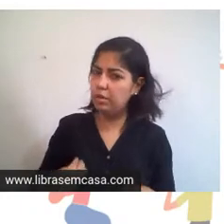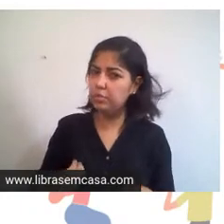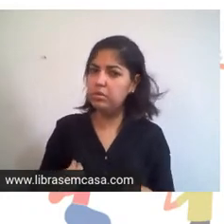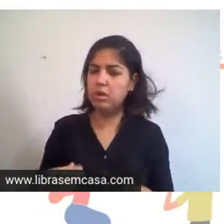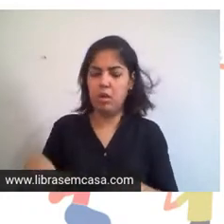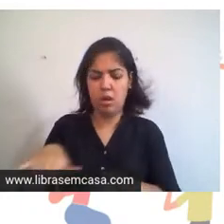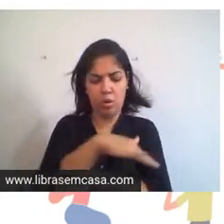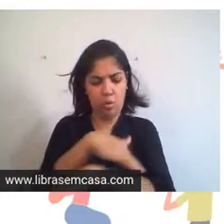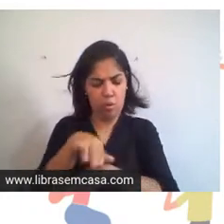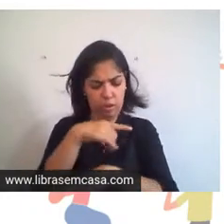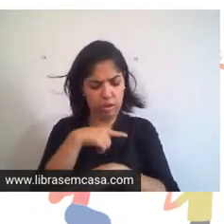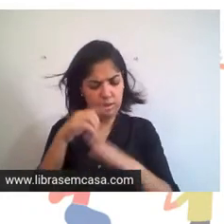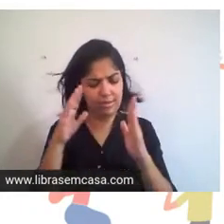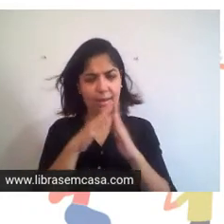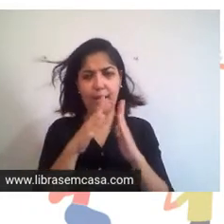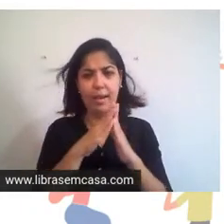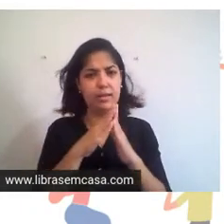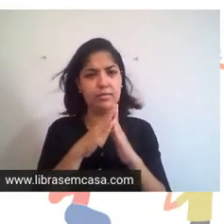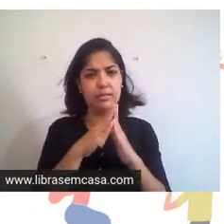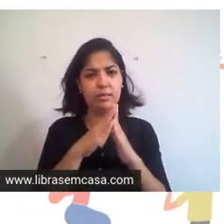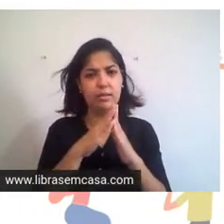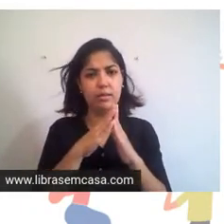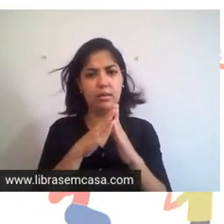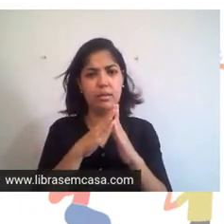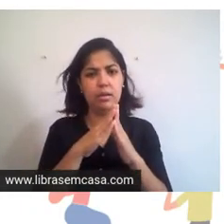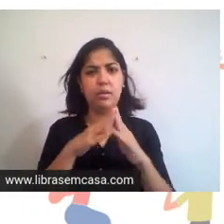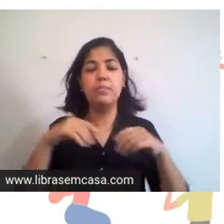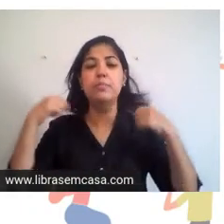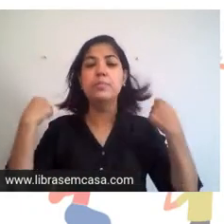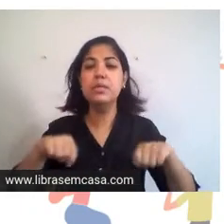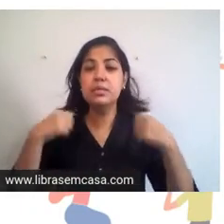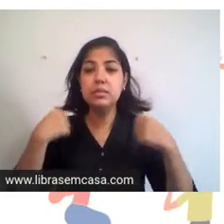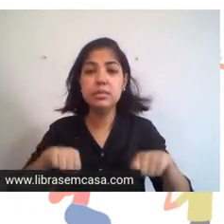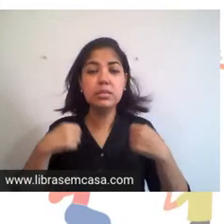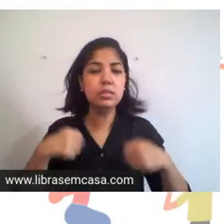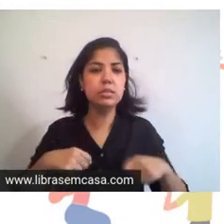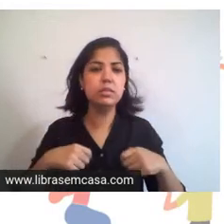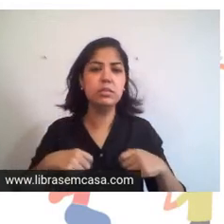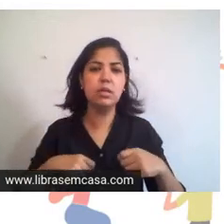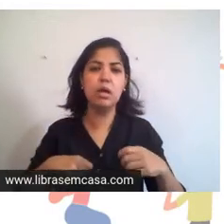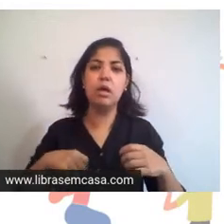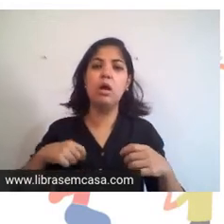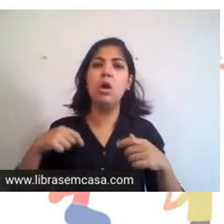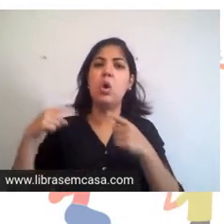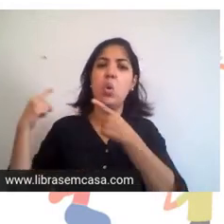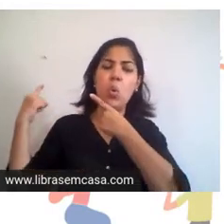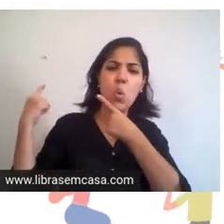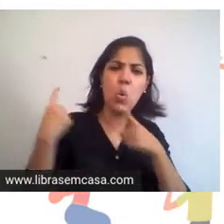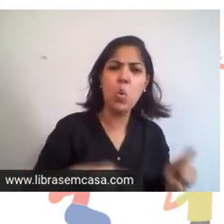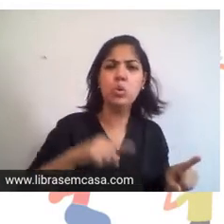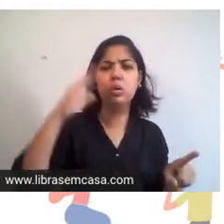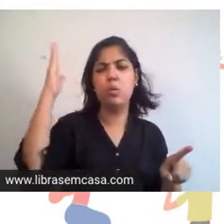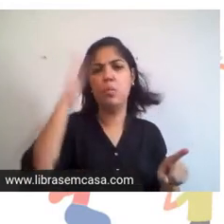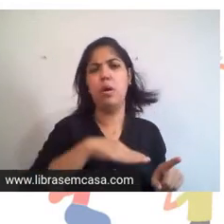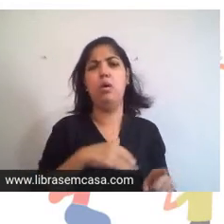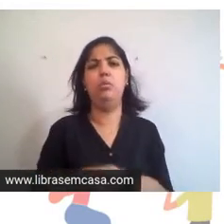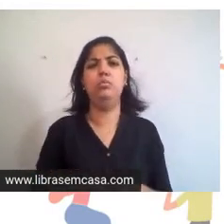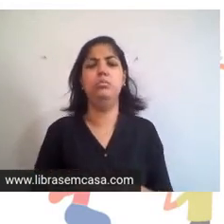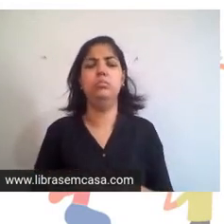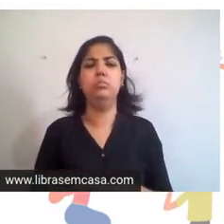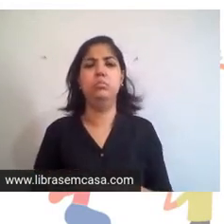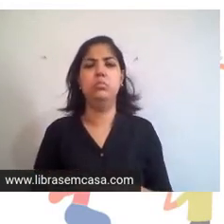não basta ser bom, há de combater o mal. Não basta ser justo, há de combater a